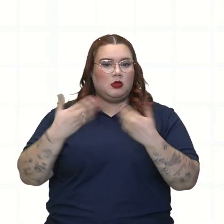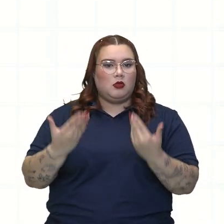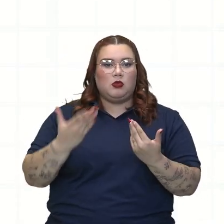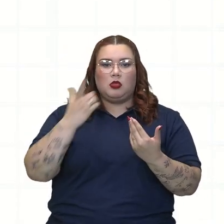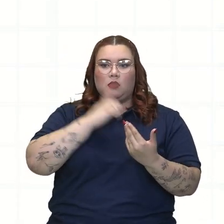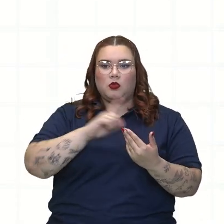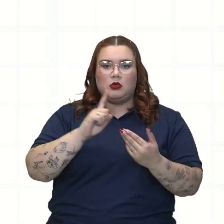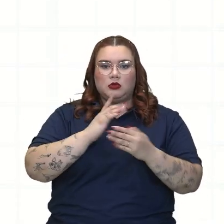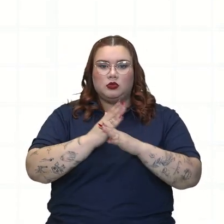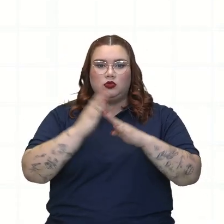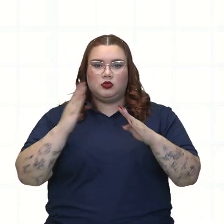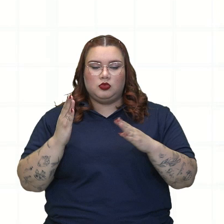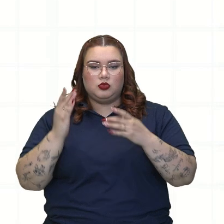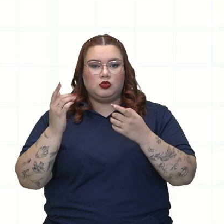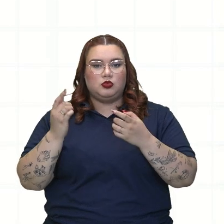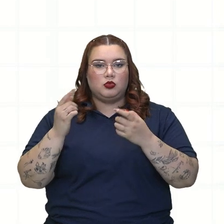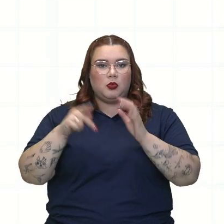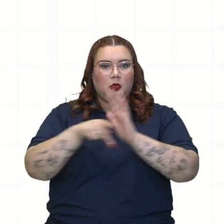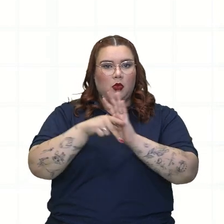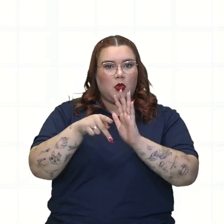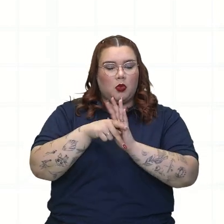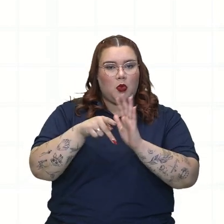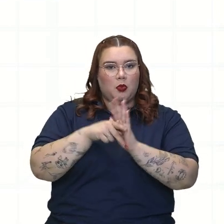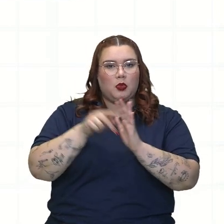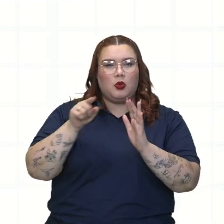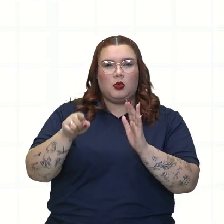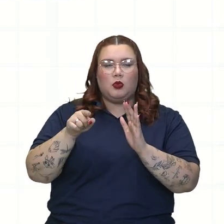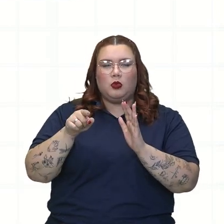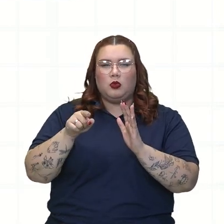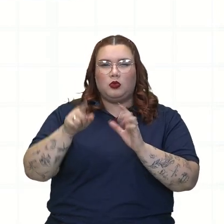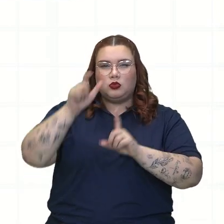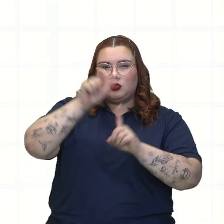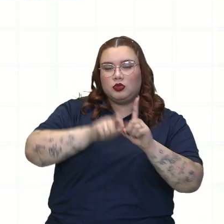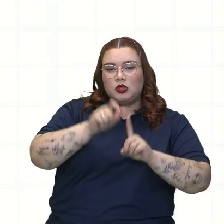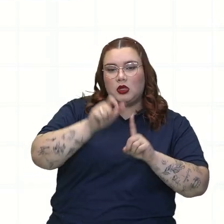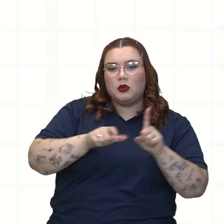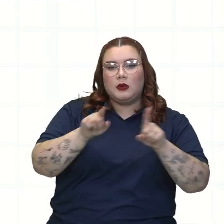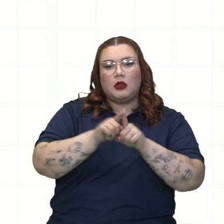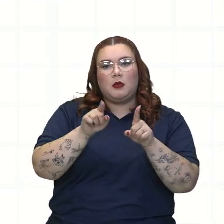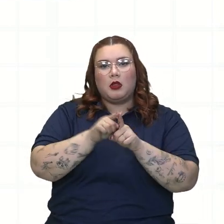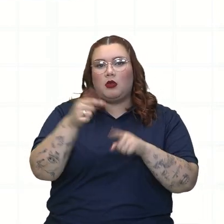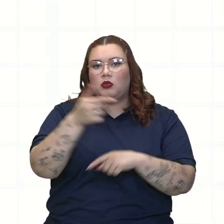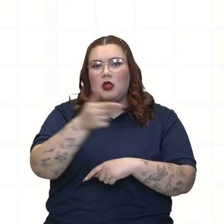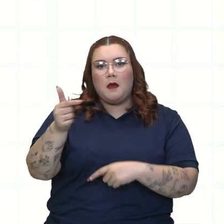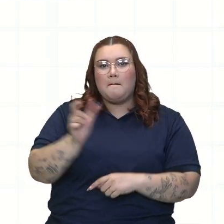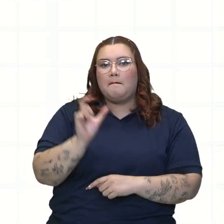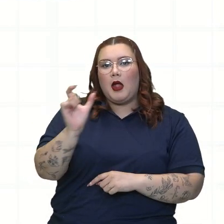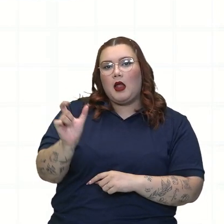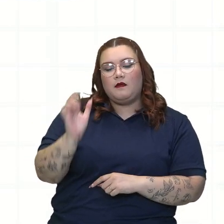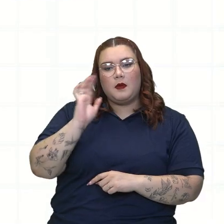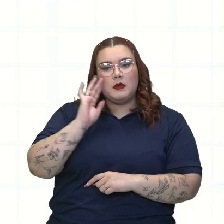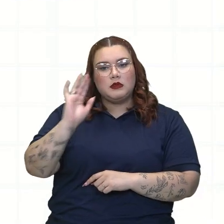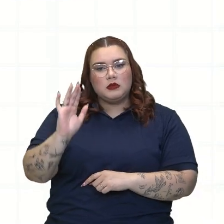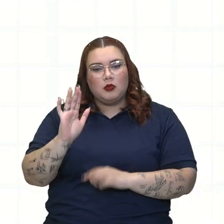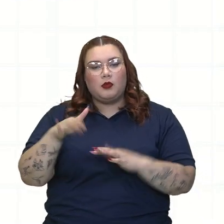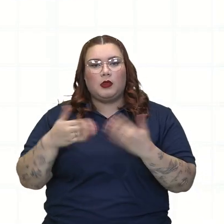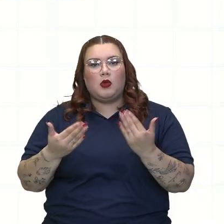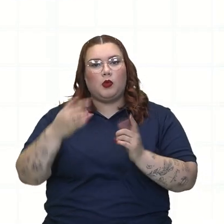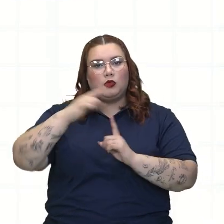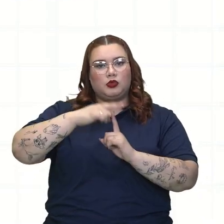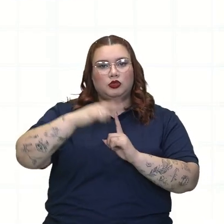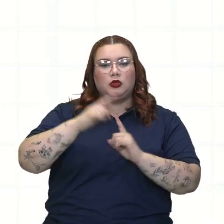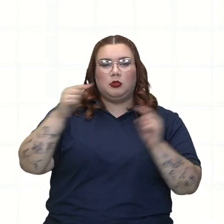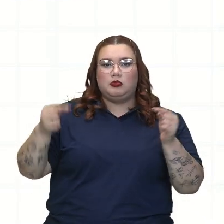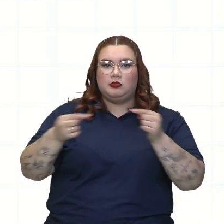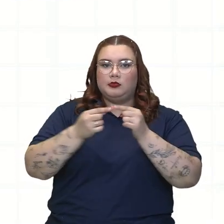definir o sujeito, nem o núcleo do sujeito, e o sujeito vai ser indeterminado, tá bom, pessoal? E aí,